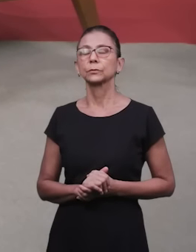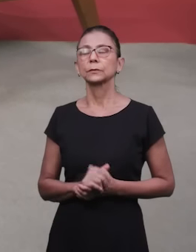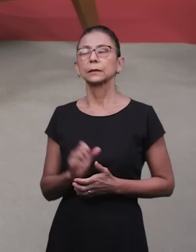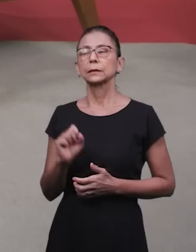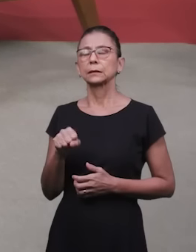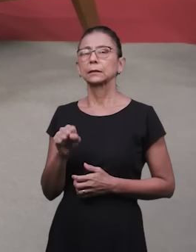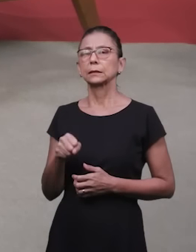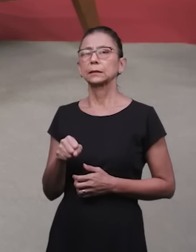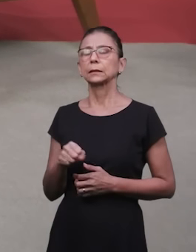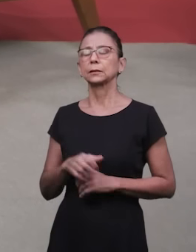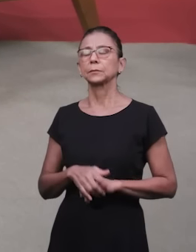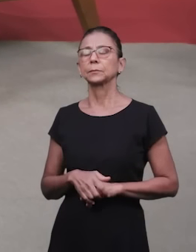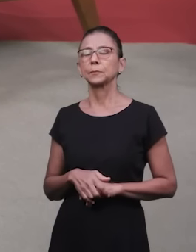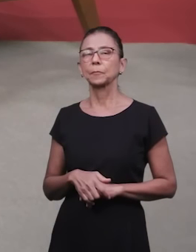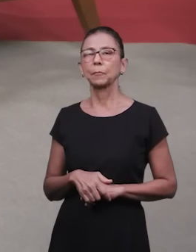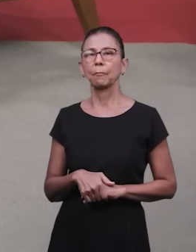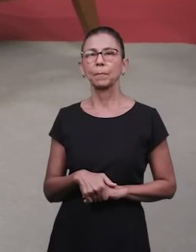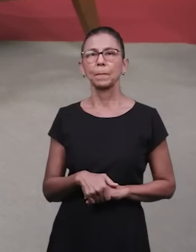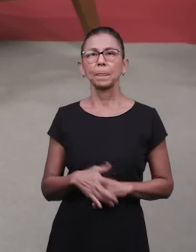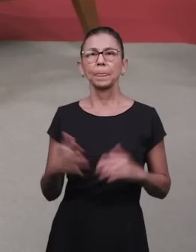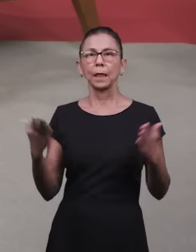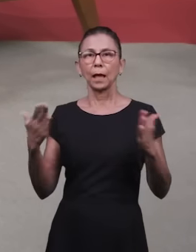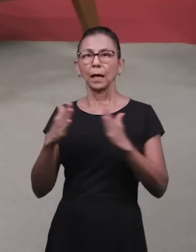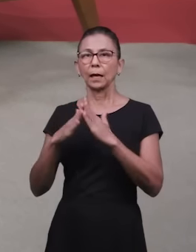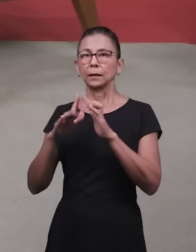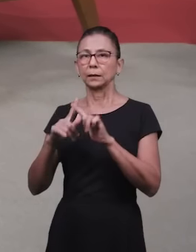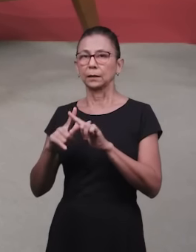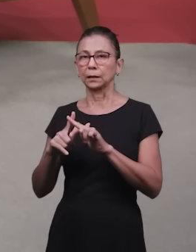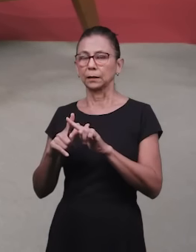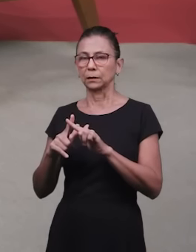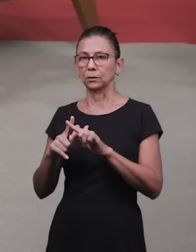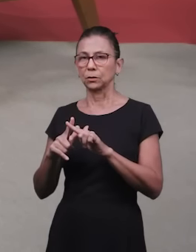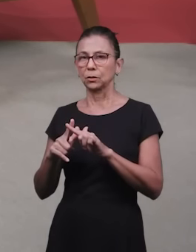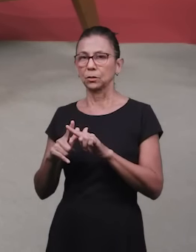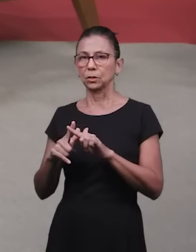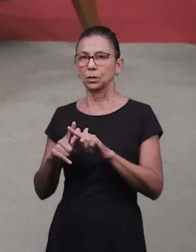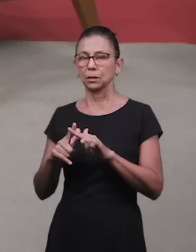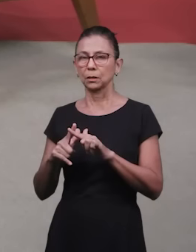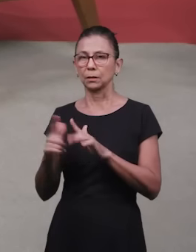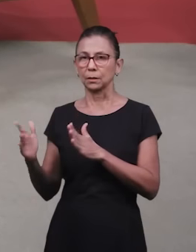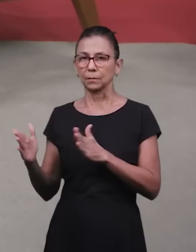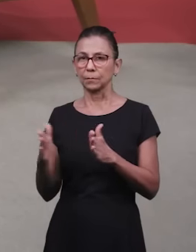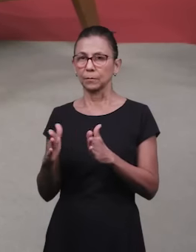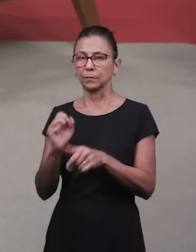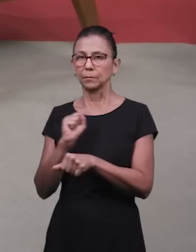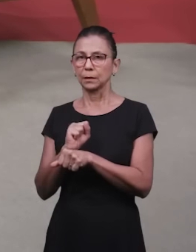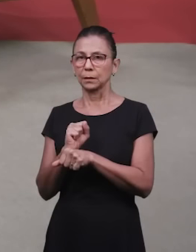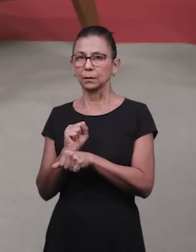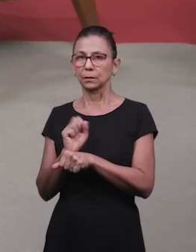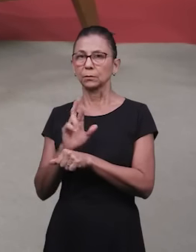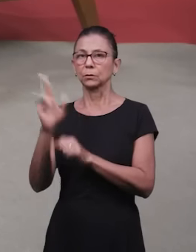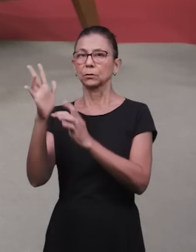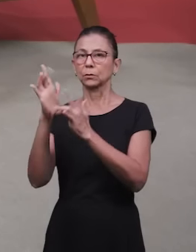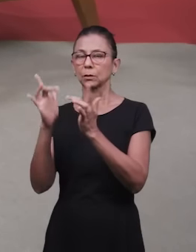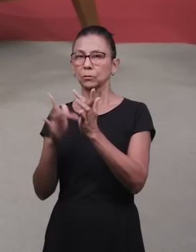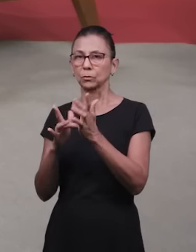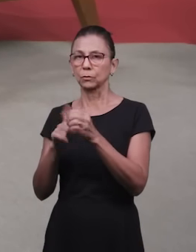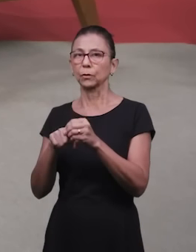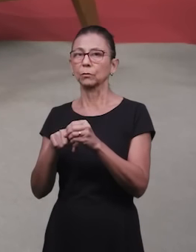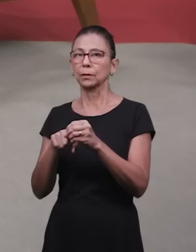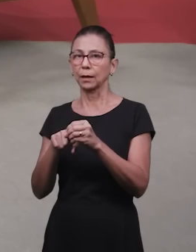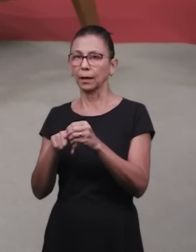né? Para a igreja, neste momento, que está aguardando a volta do Senhor Jesus, né?